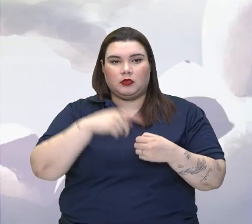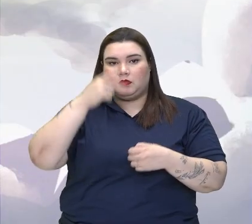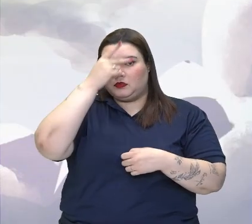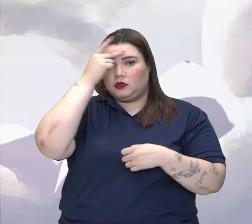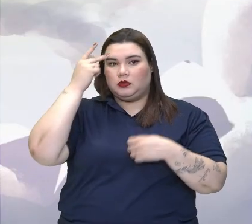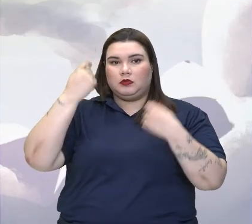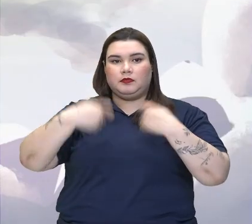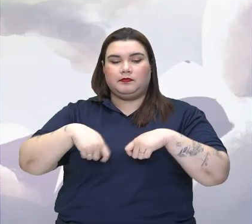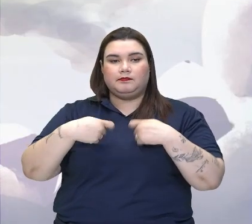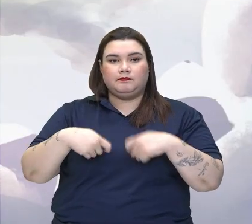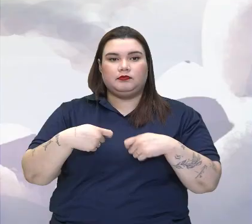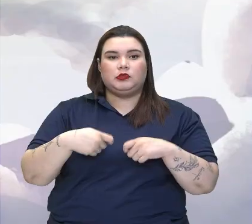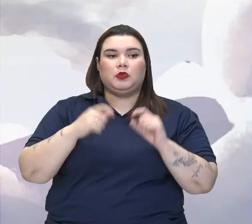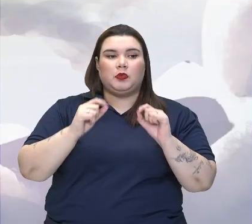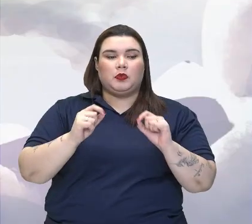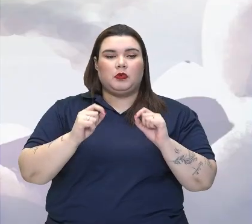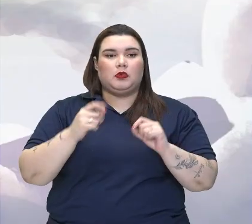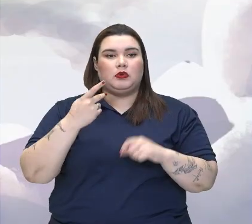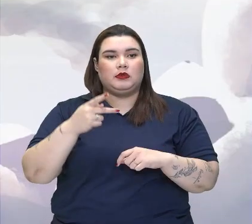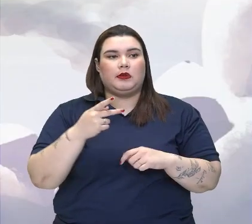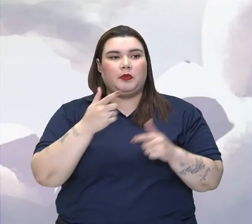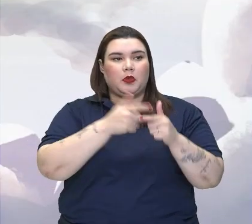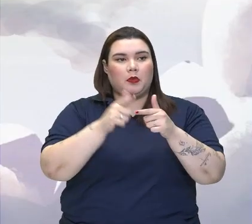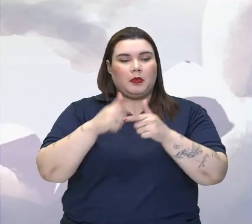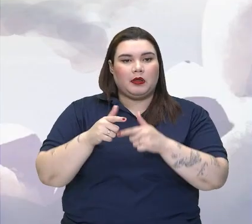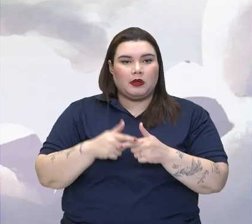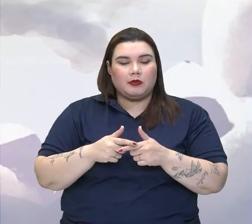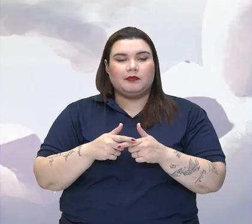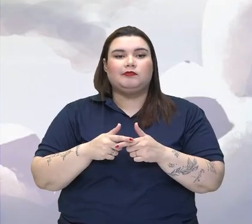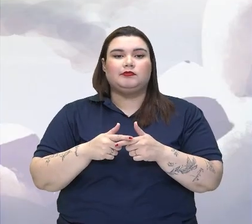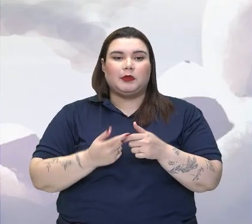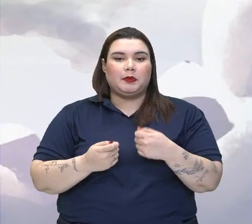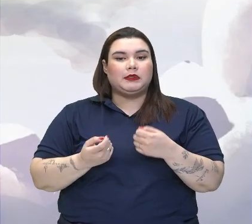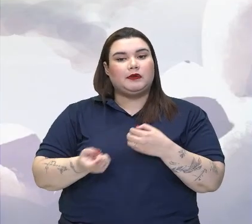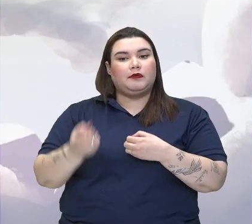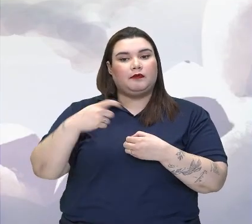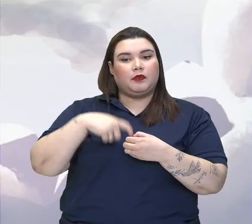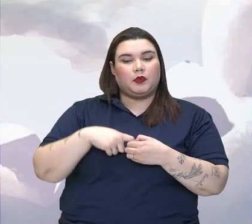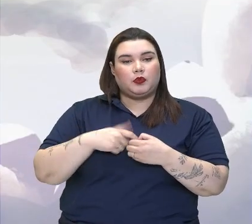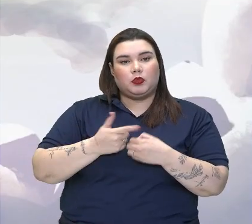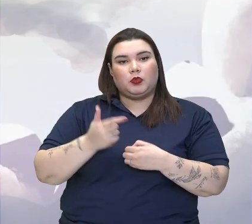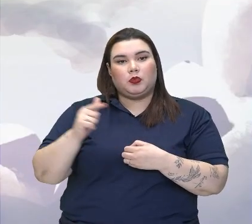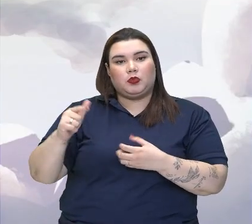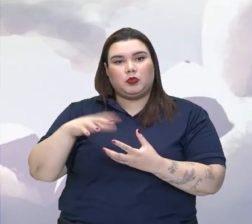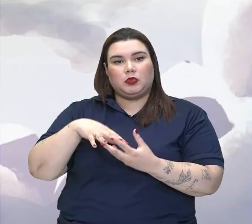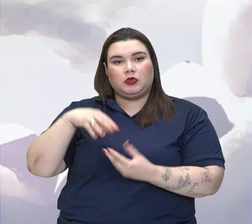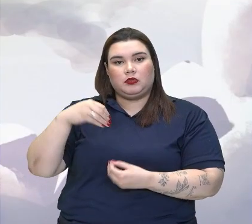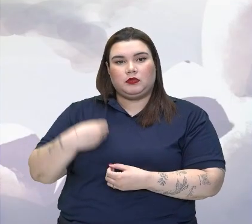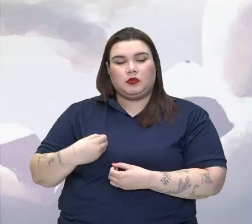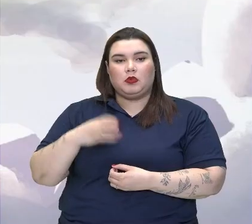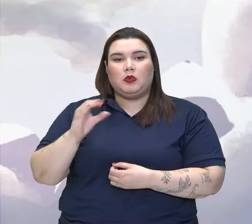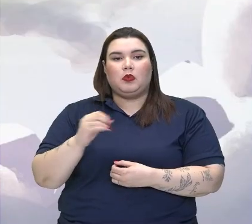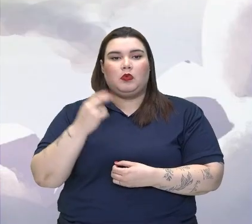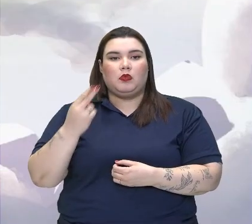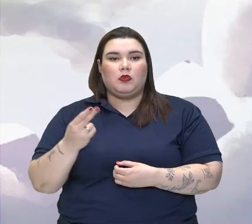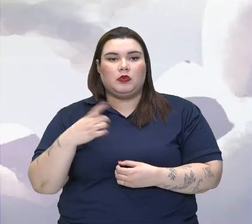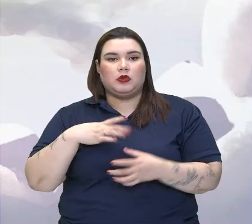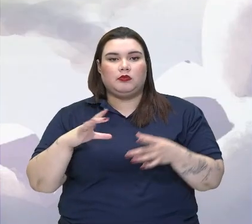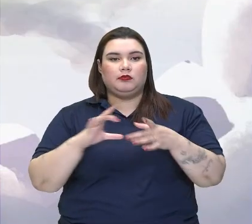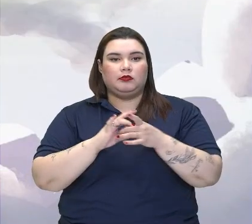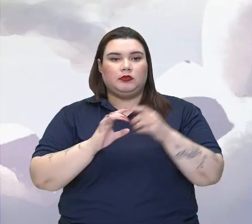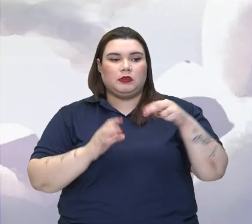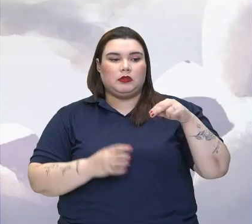precisam compensar o seu karma, ou a pessoa já é reunida ao nirvana, né? O que é o nirvana? É a